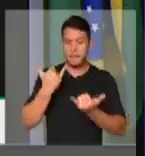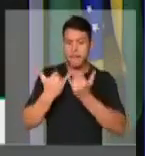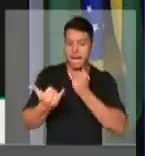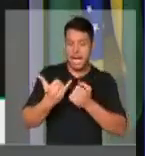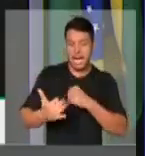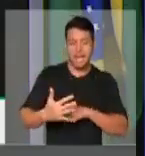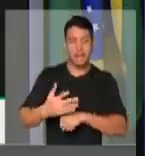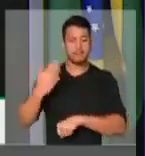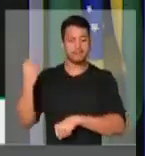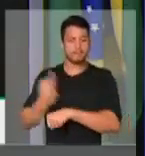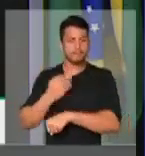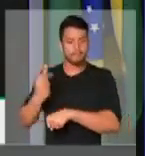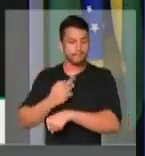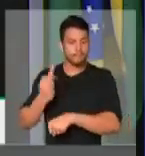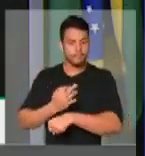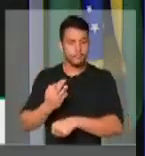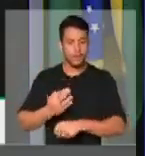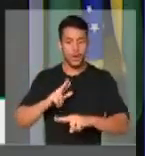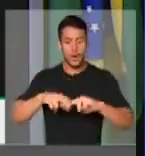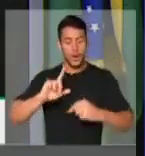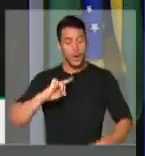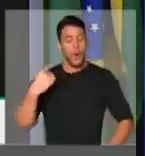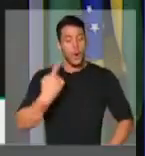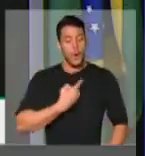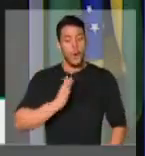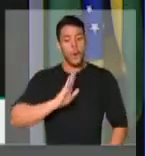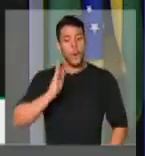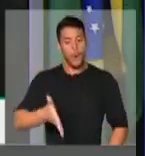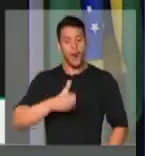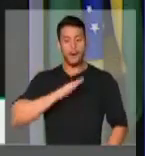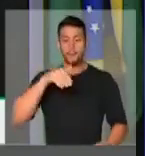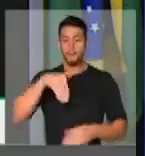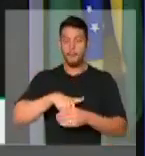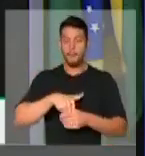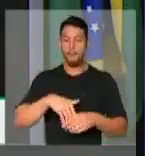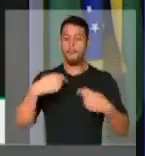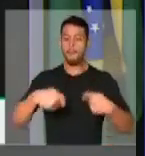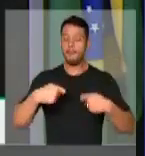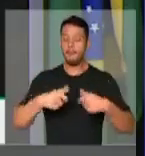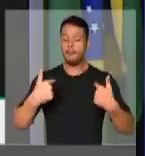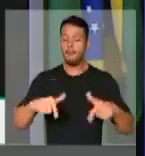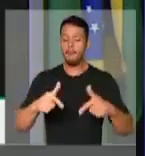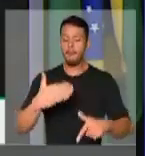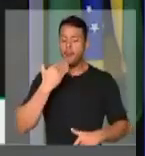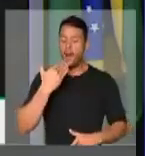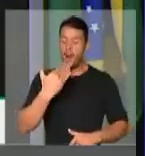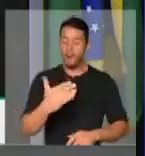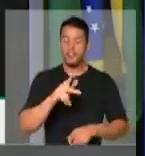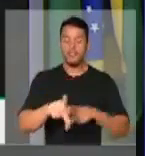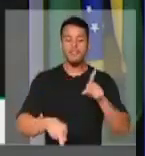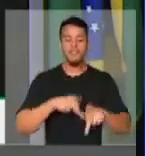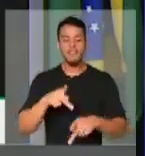trabalho que, eleitos que fomos, temos obrigação de entregar ao povo brasileiro.